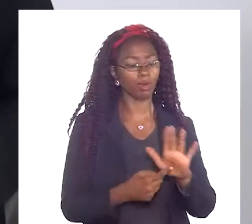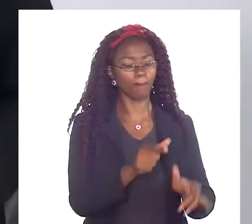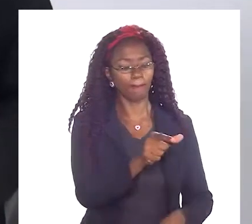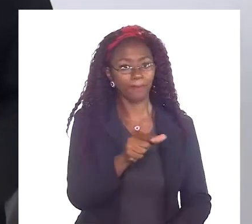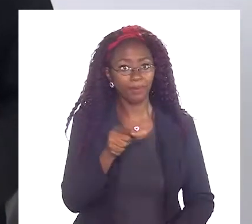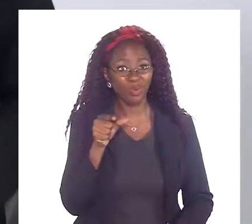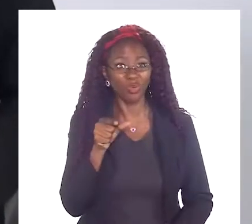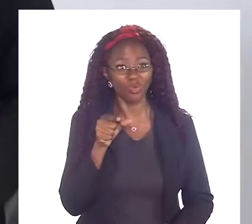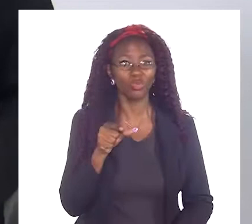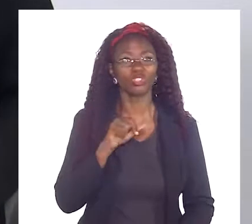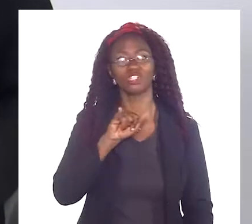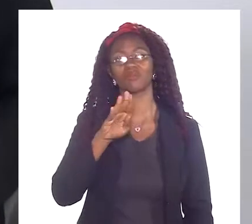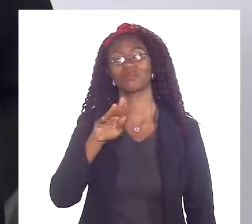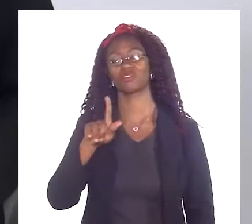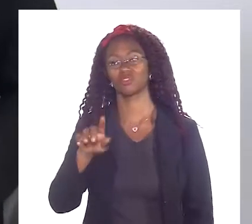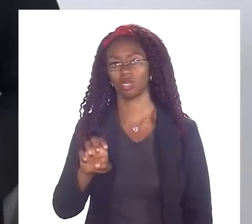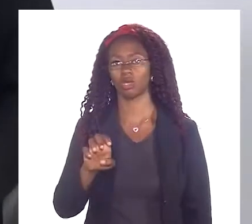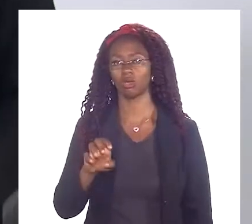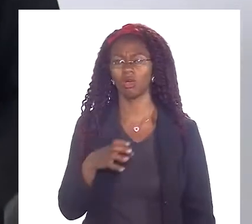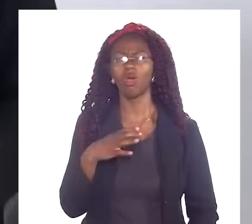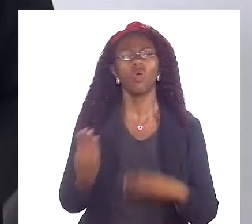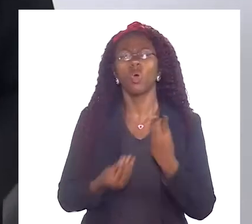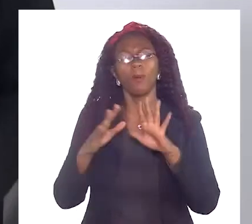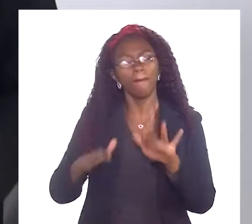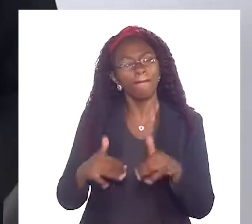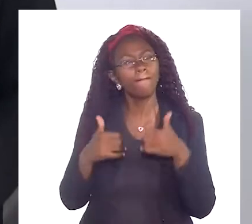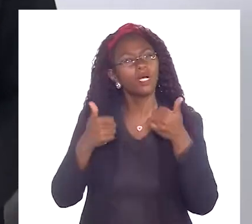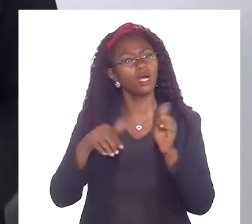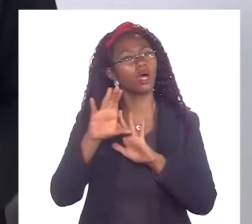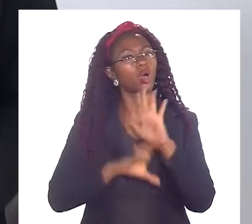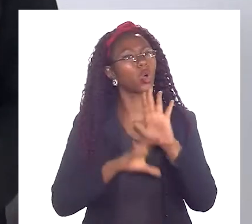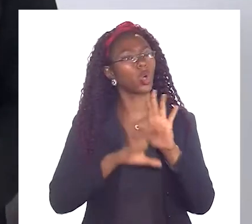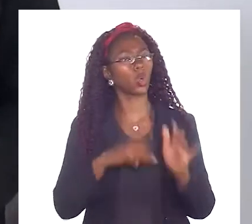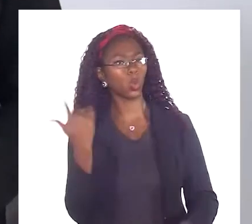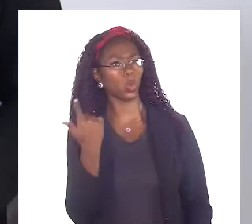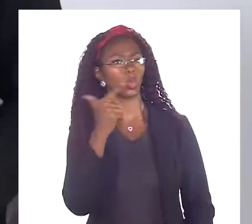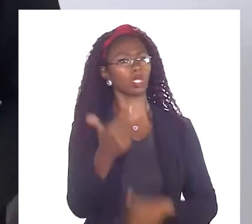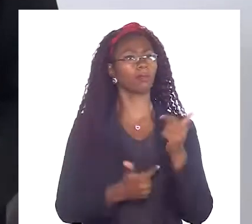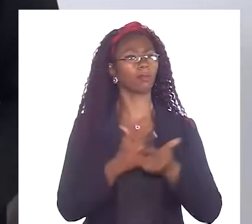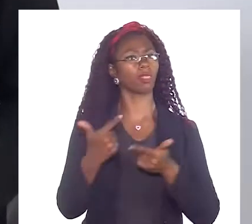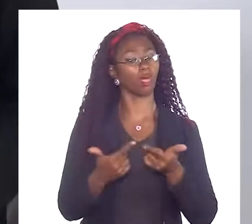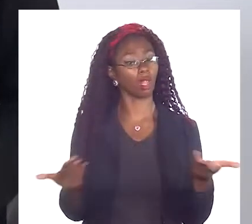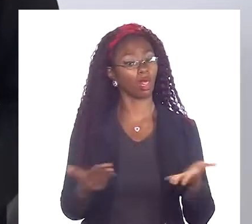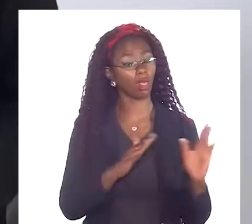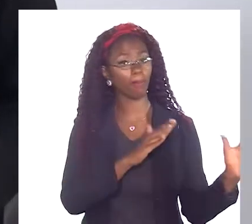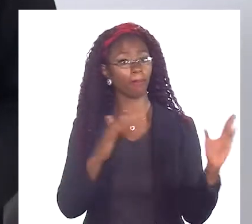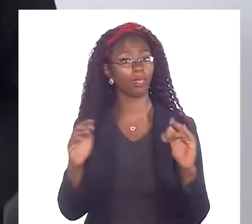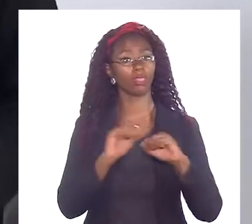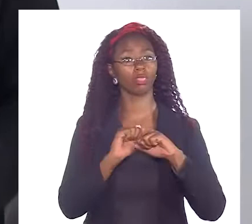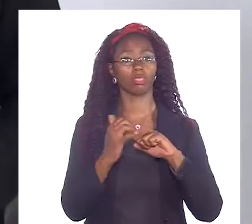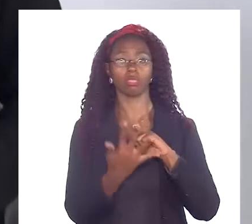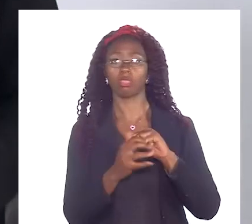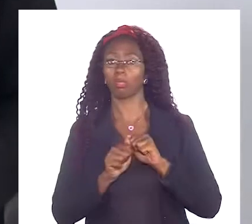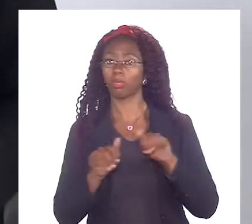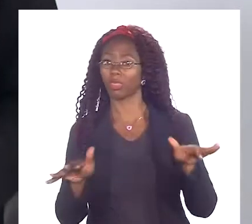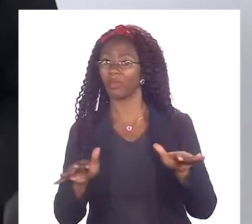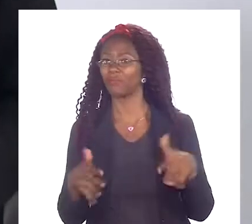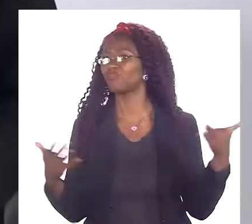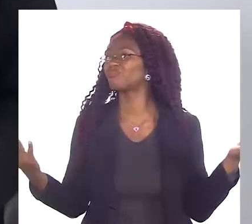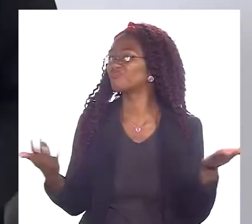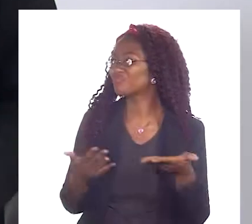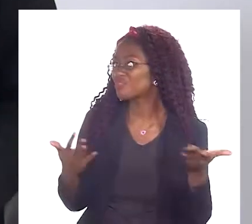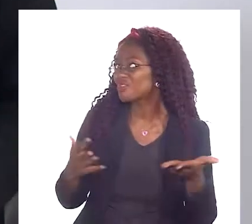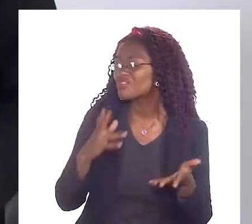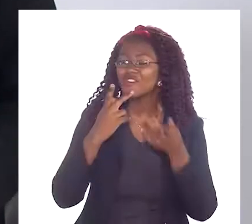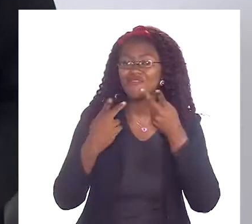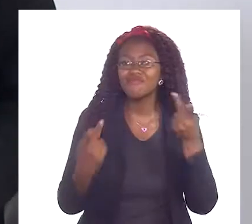de domicílios do IBGE. Como turbinar o currículo e conseguir um emprego em meio à pandemia?